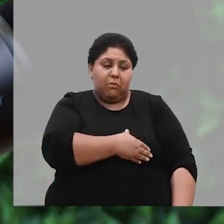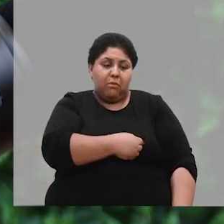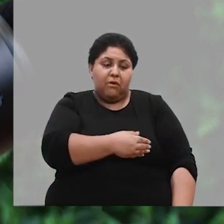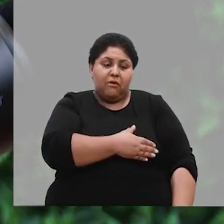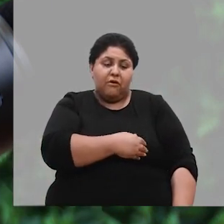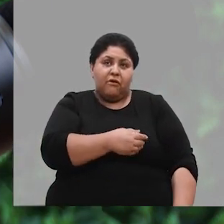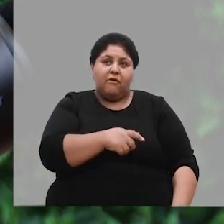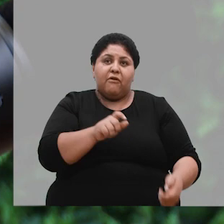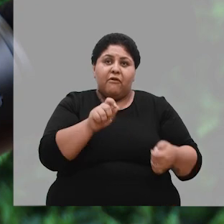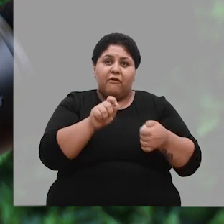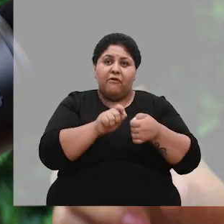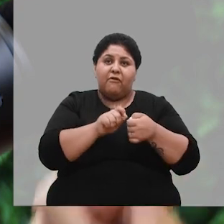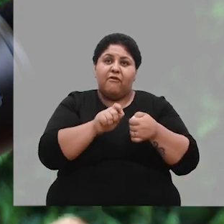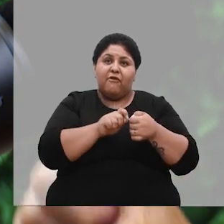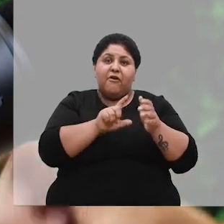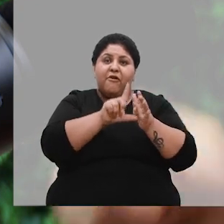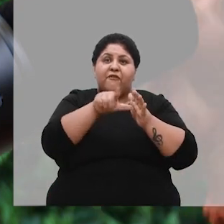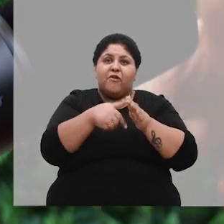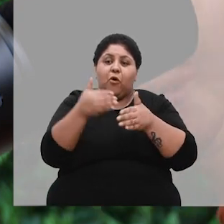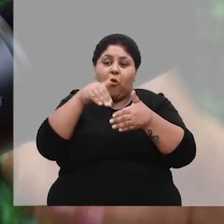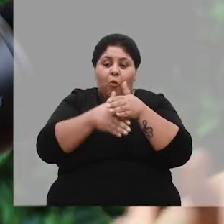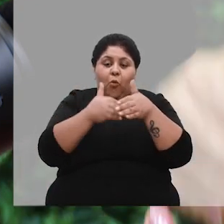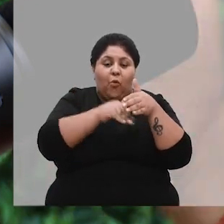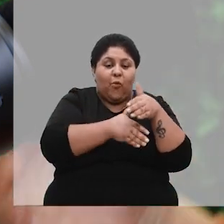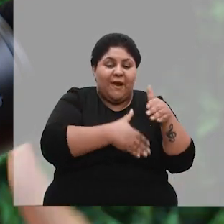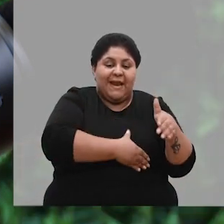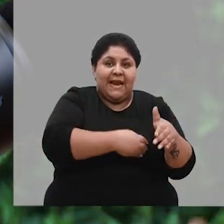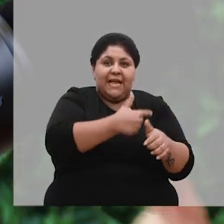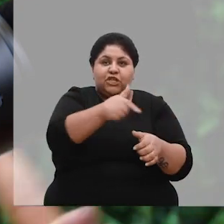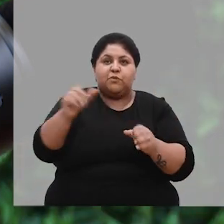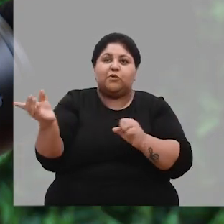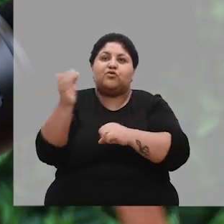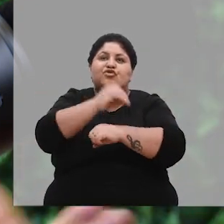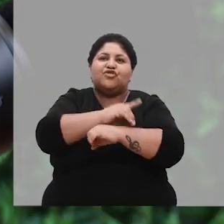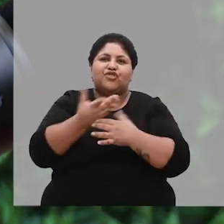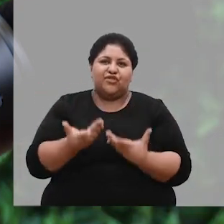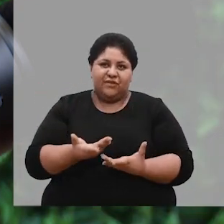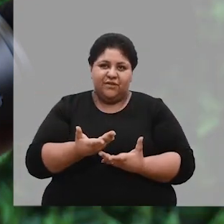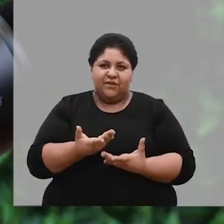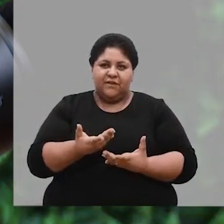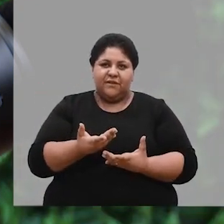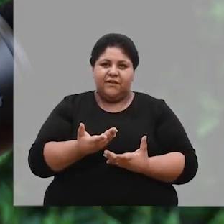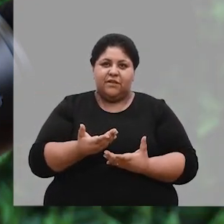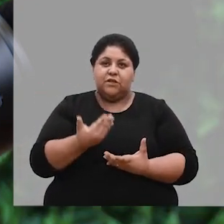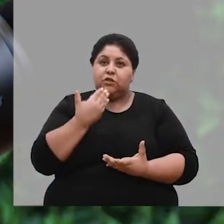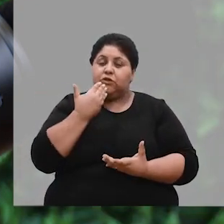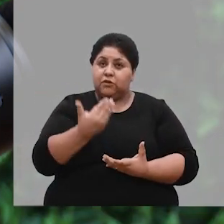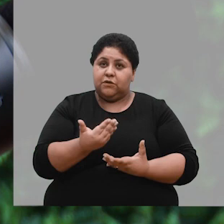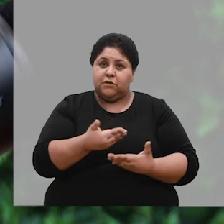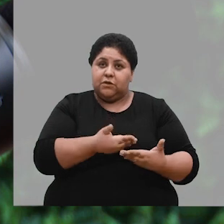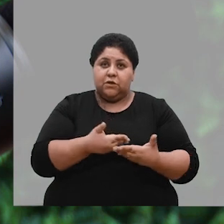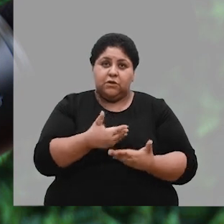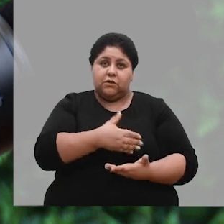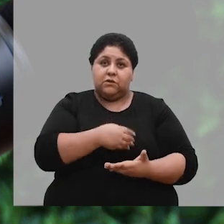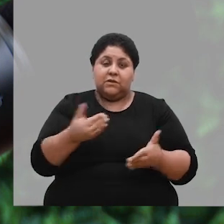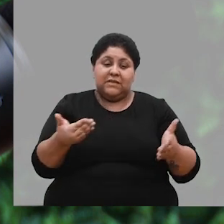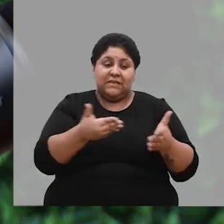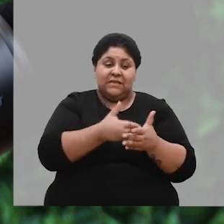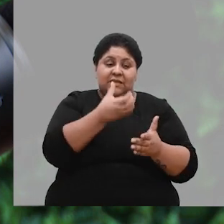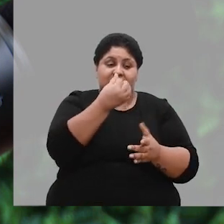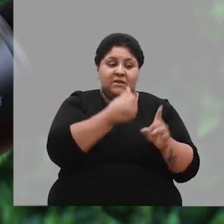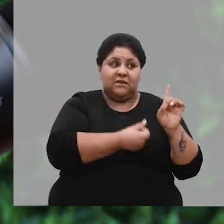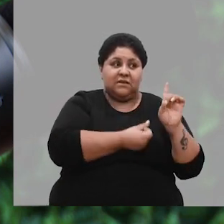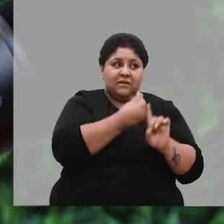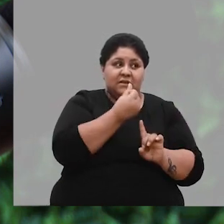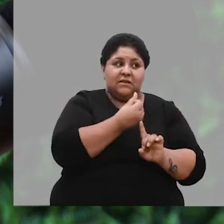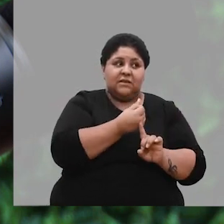salinha, esgotar o meu peito, para mim já fazer os estoques para os outros dias, ter leite para o meu bebê? Porque se a recomendação é